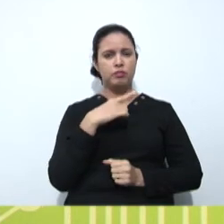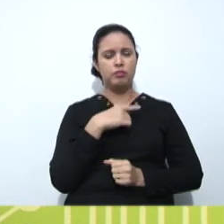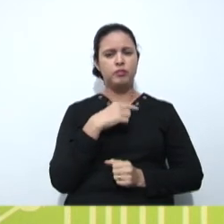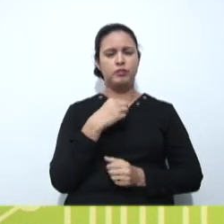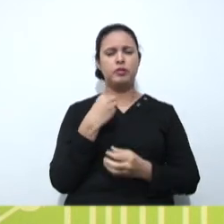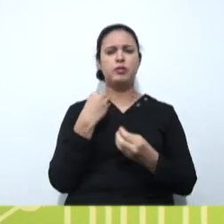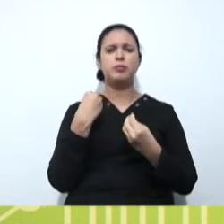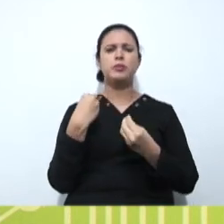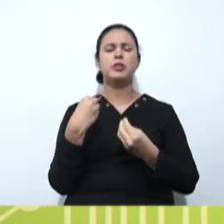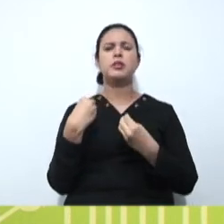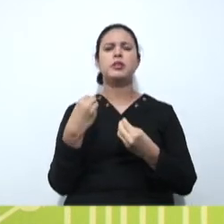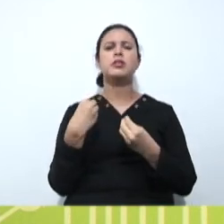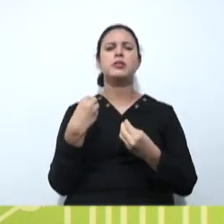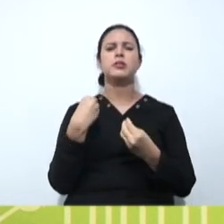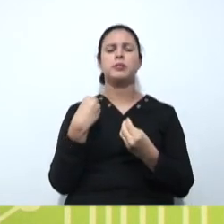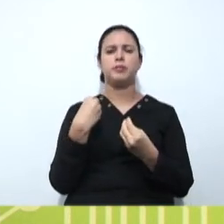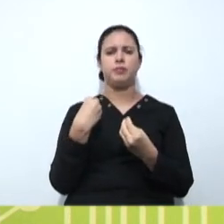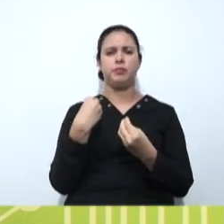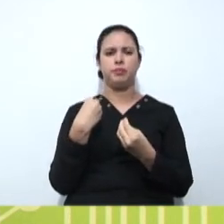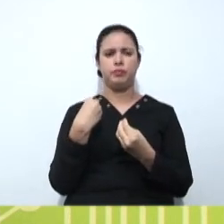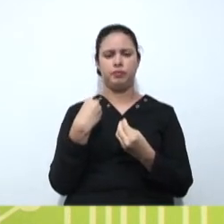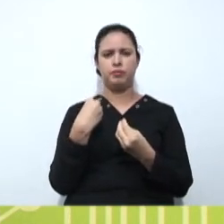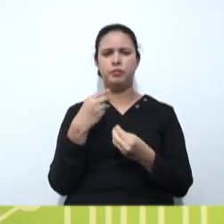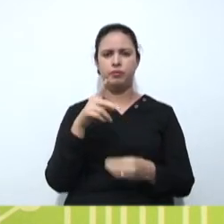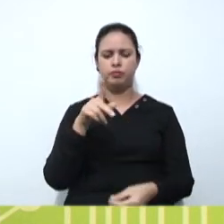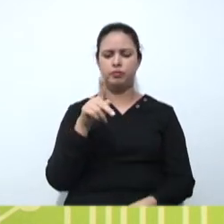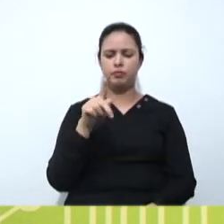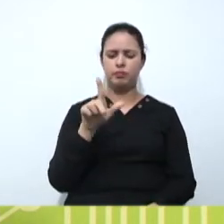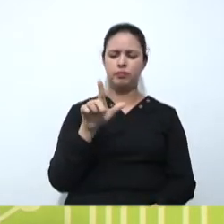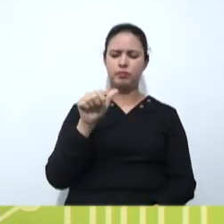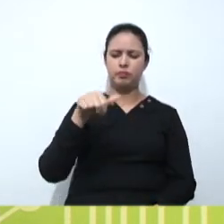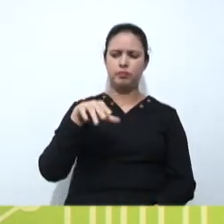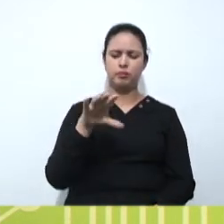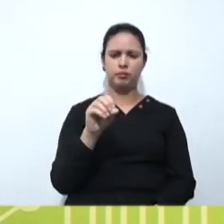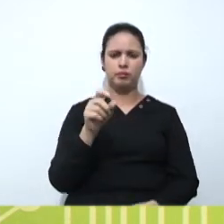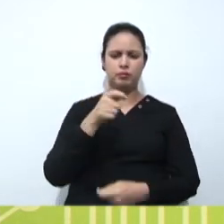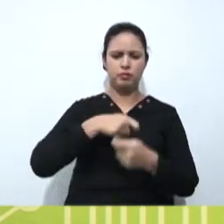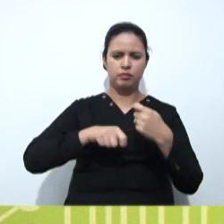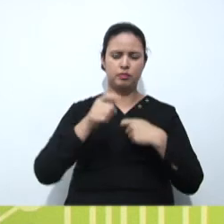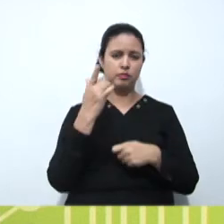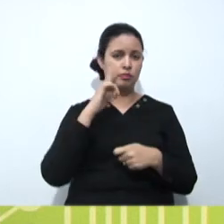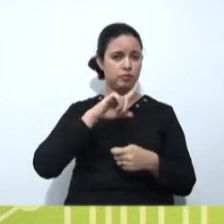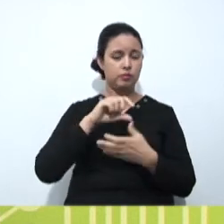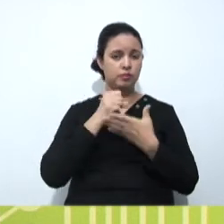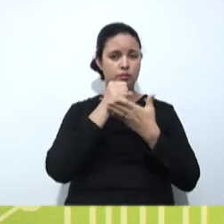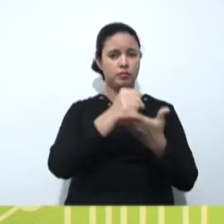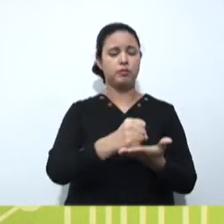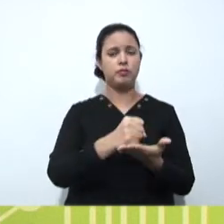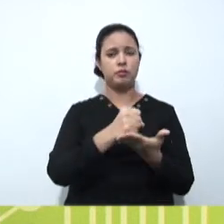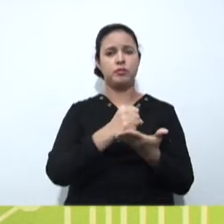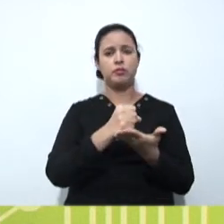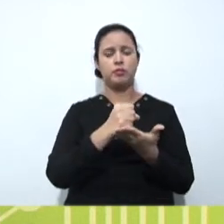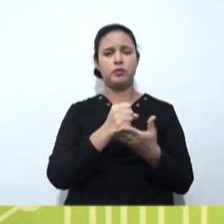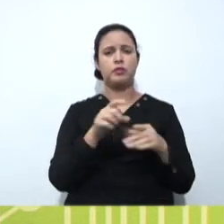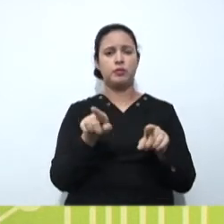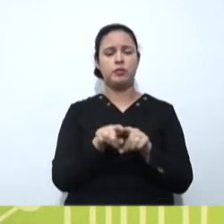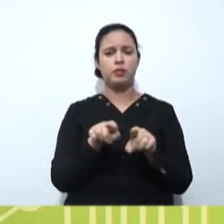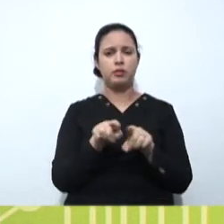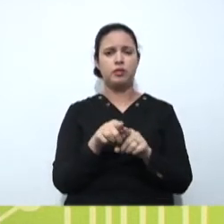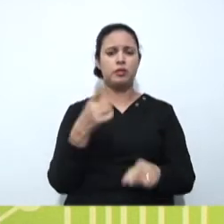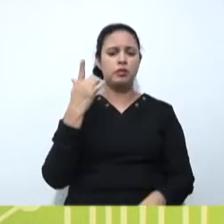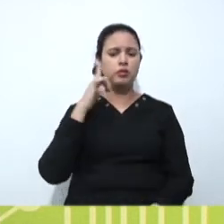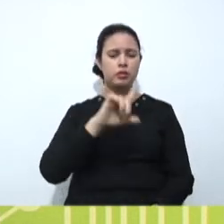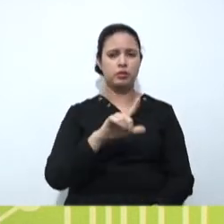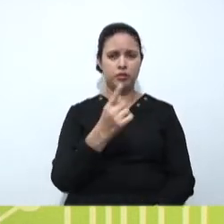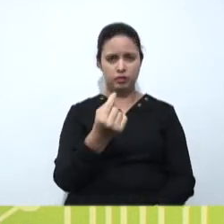que um plano de negócio? Para a gente conseguir todo esse apoio com esses 3 órgãos e outros órgãos mais, mas também para a gente conseguir